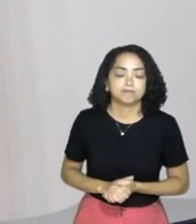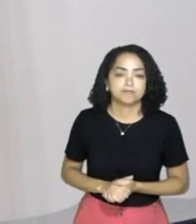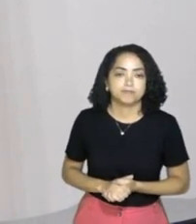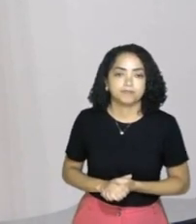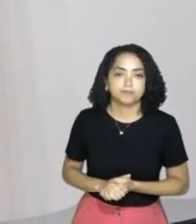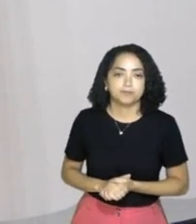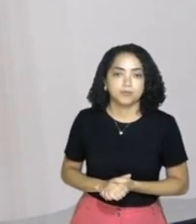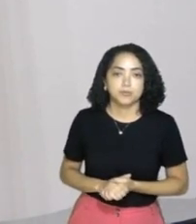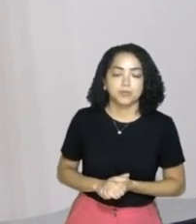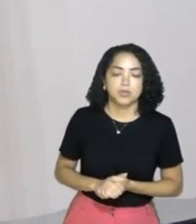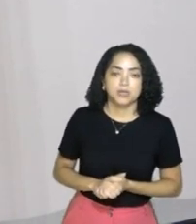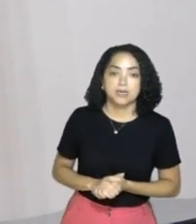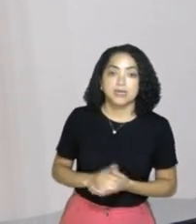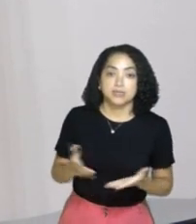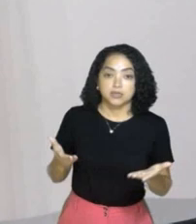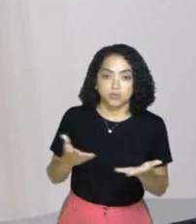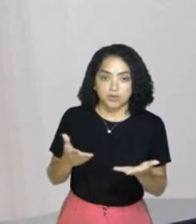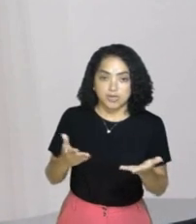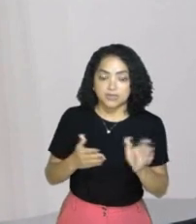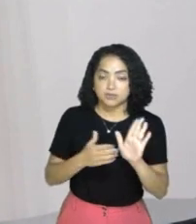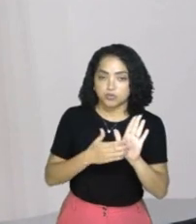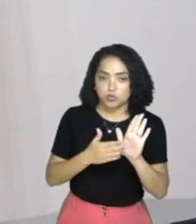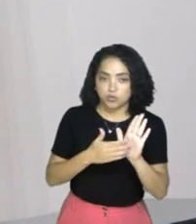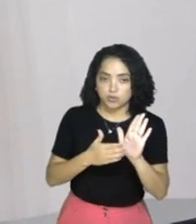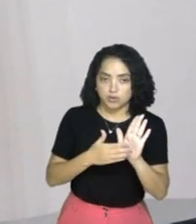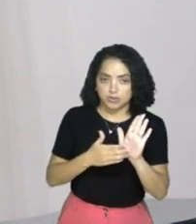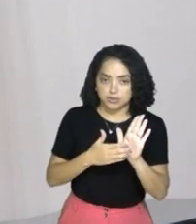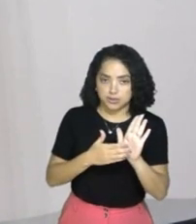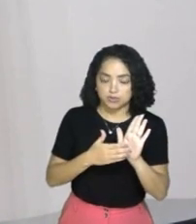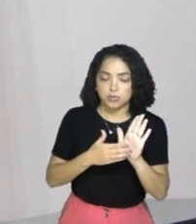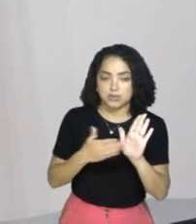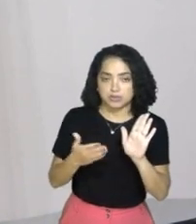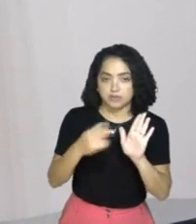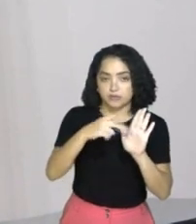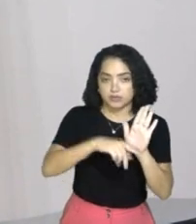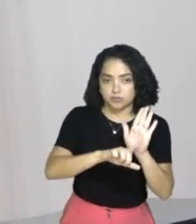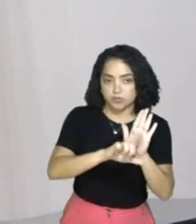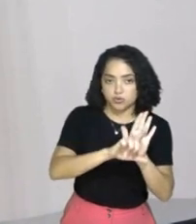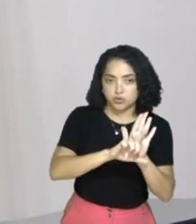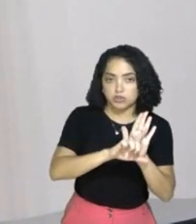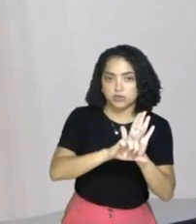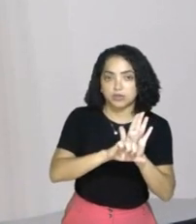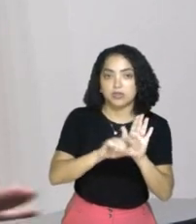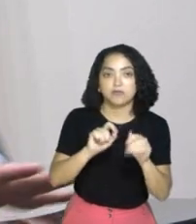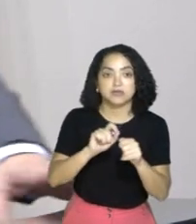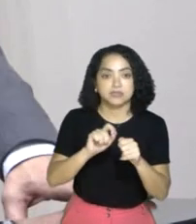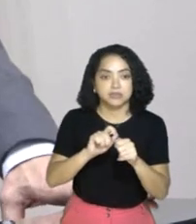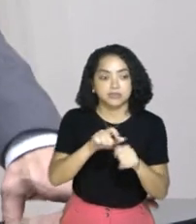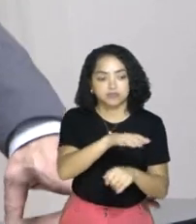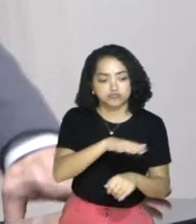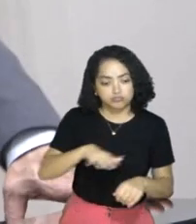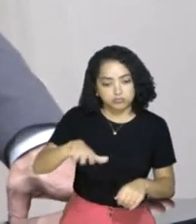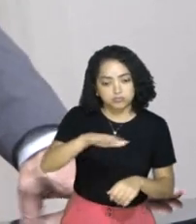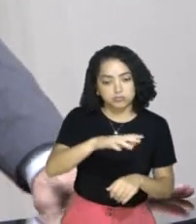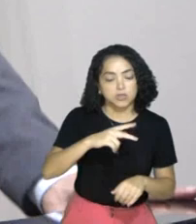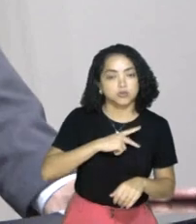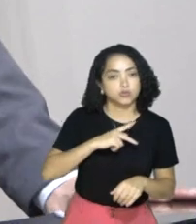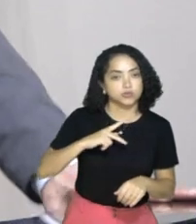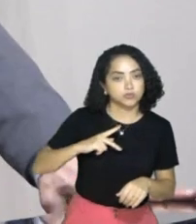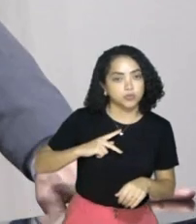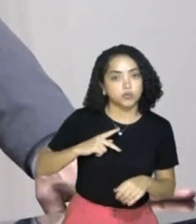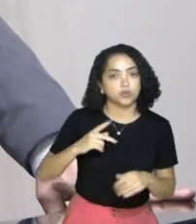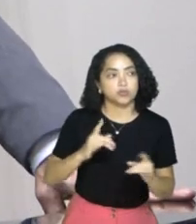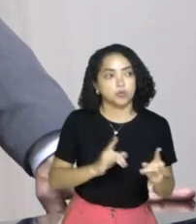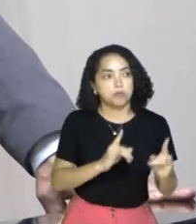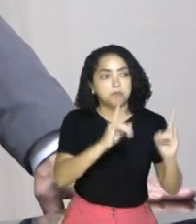esse programa que propõe através desse projeto de lei será realizado nos espaços públicos como como